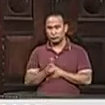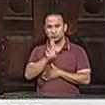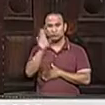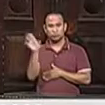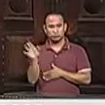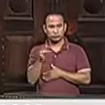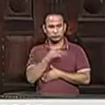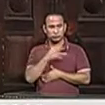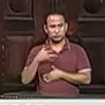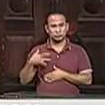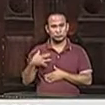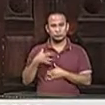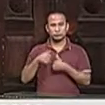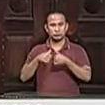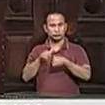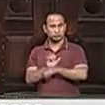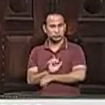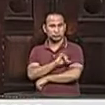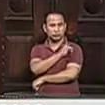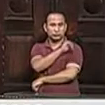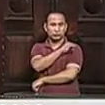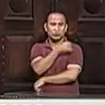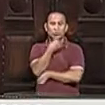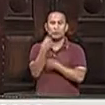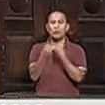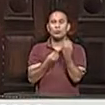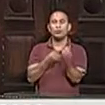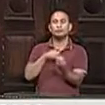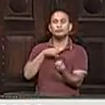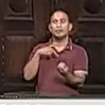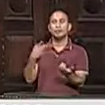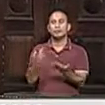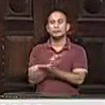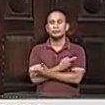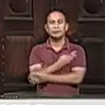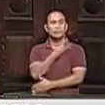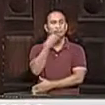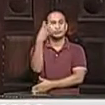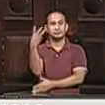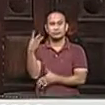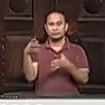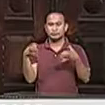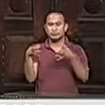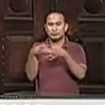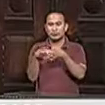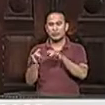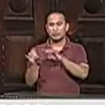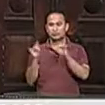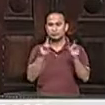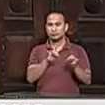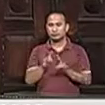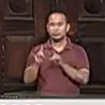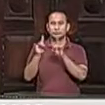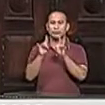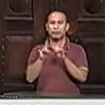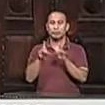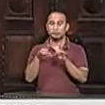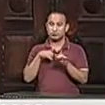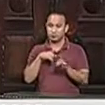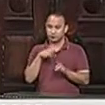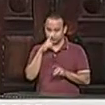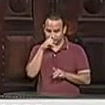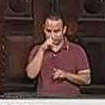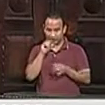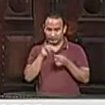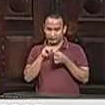estado do Rio de Janeiro, a situação em que se encontram 3 equipamentos em especial que estão ameaçados